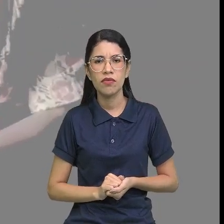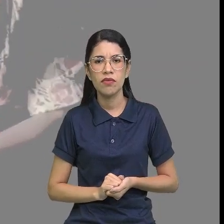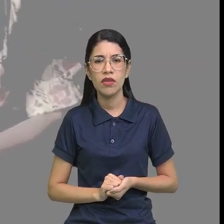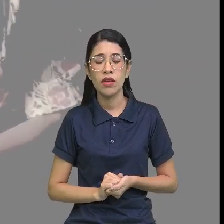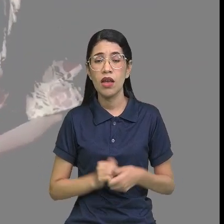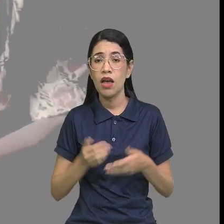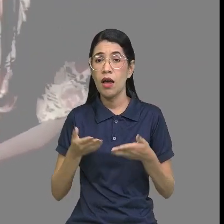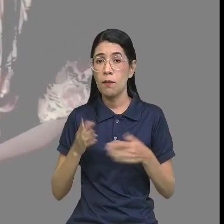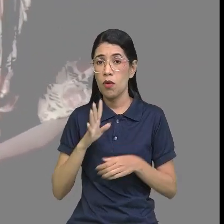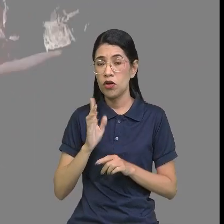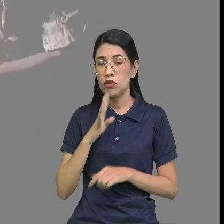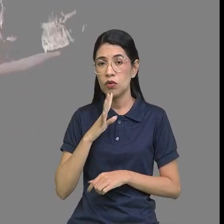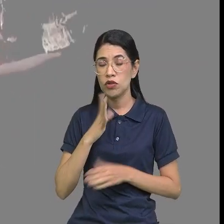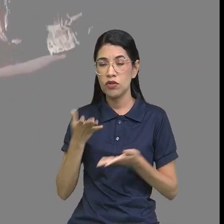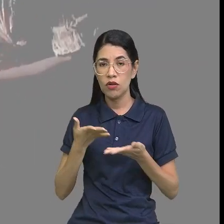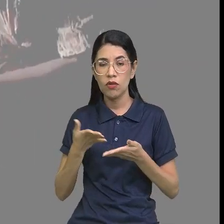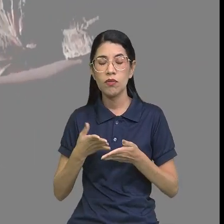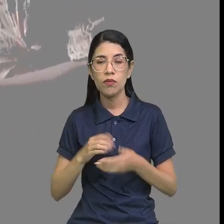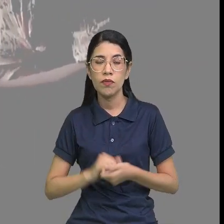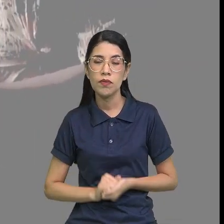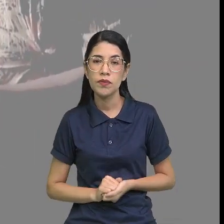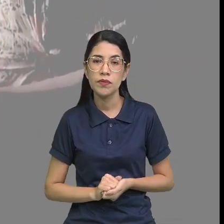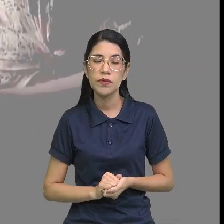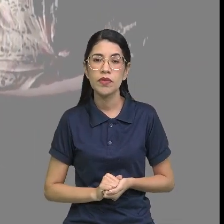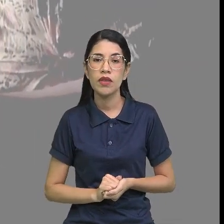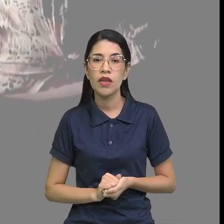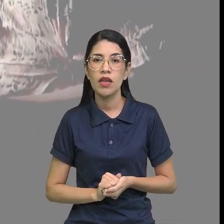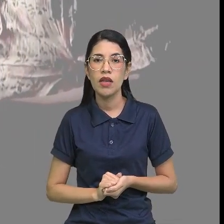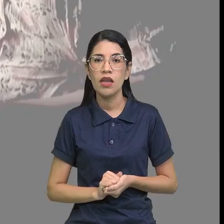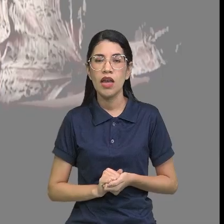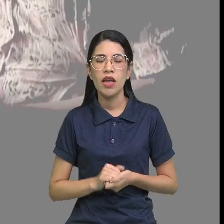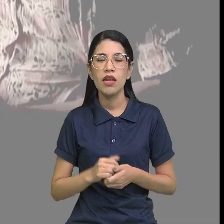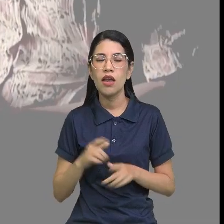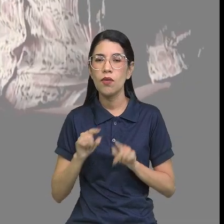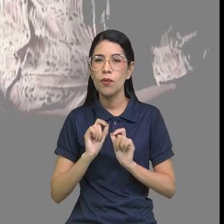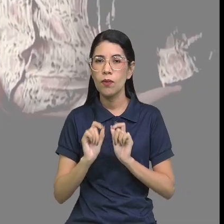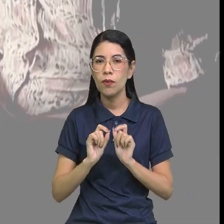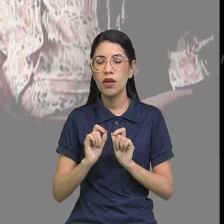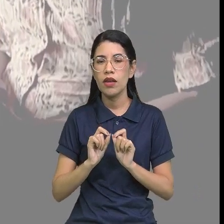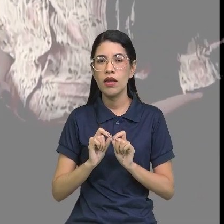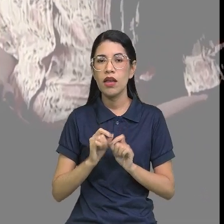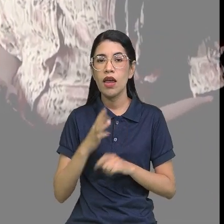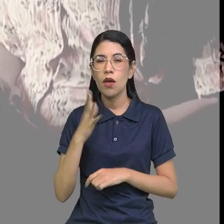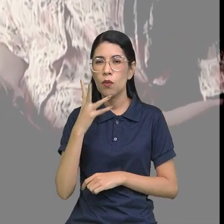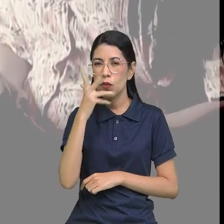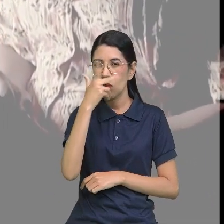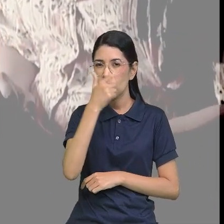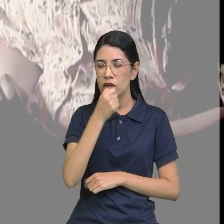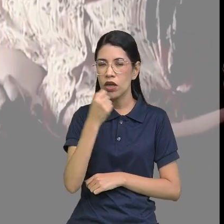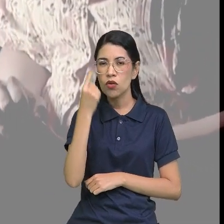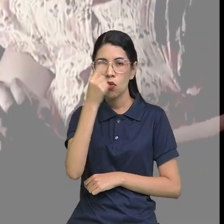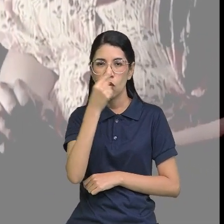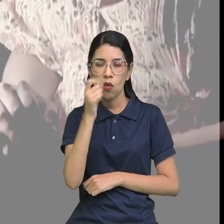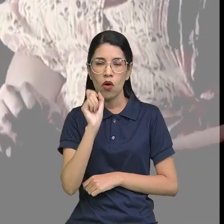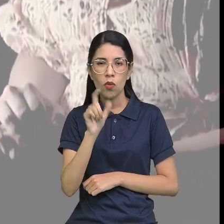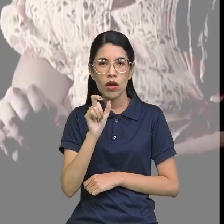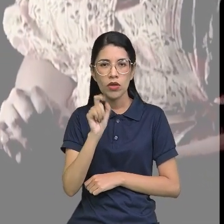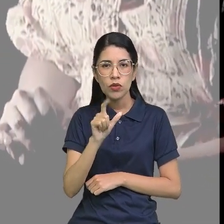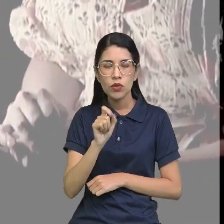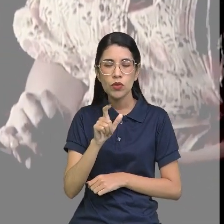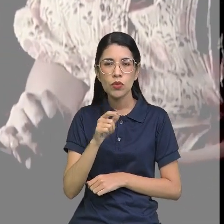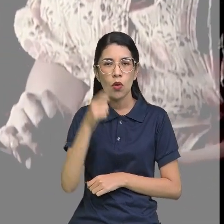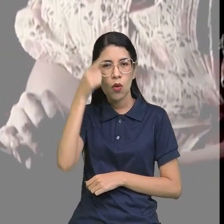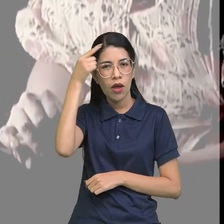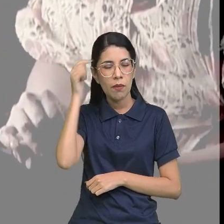Pois vai conhecer. Ele é alourado e tem olhos azuis, ou verdes,